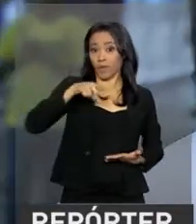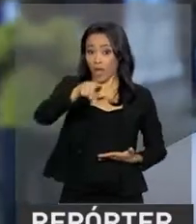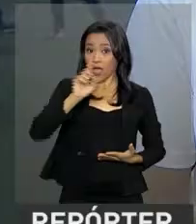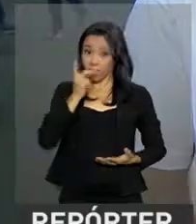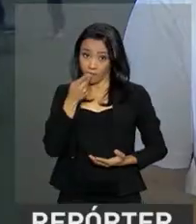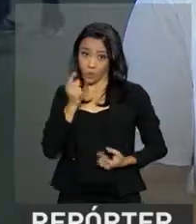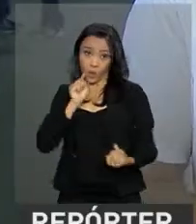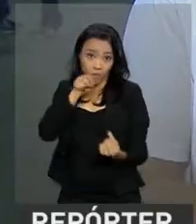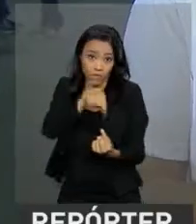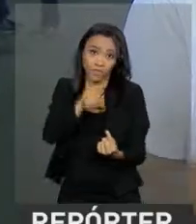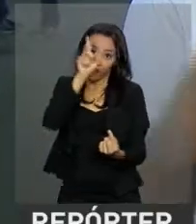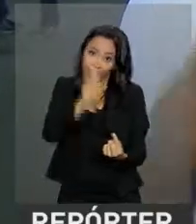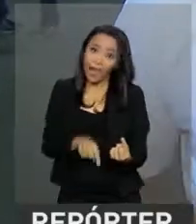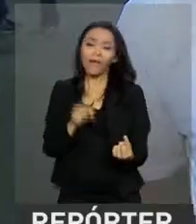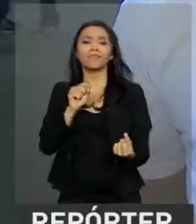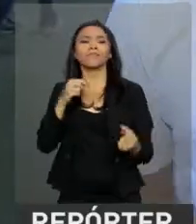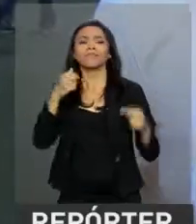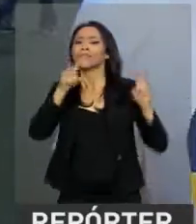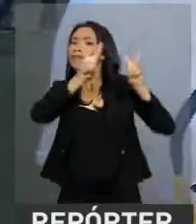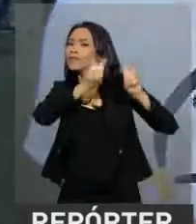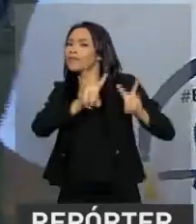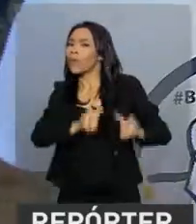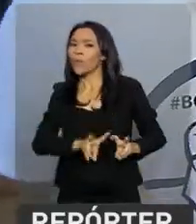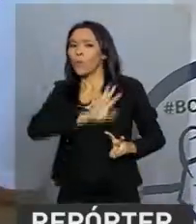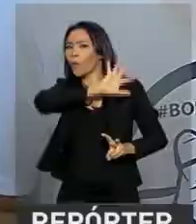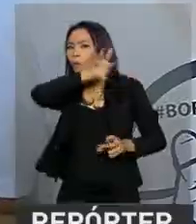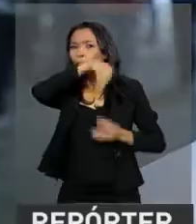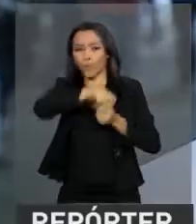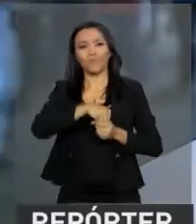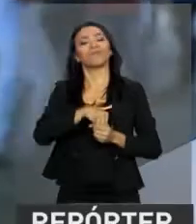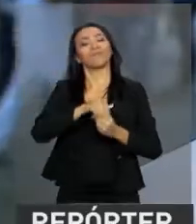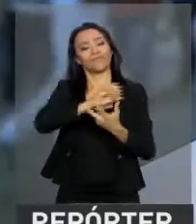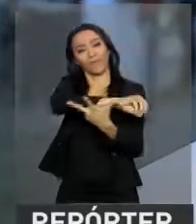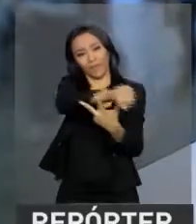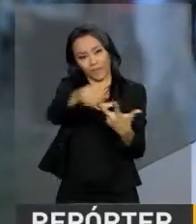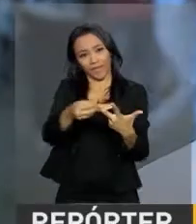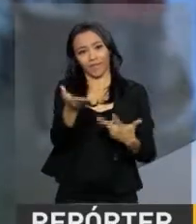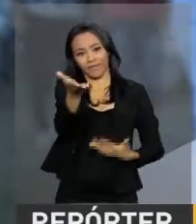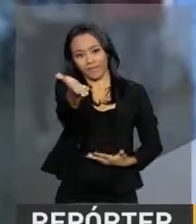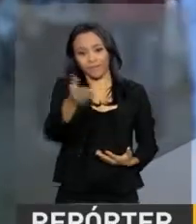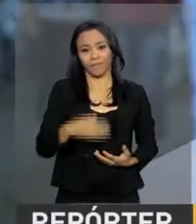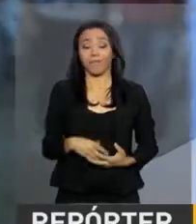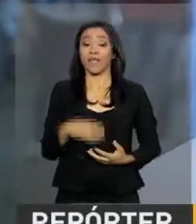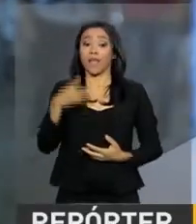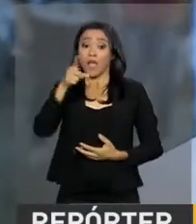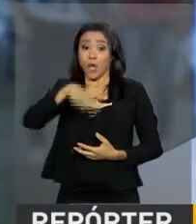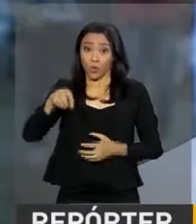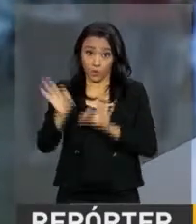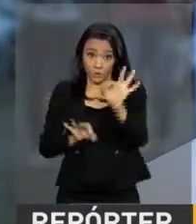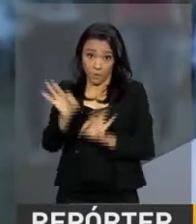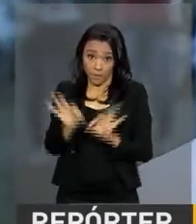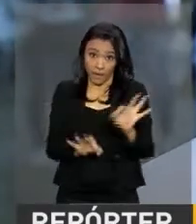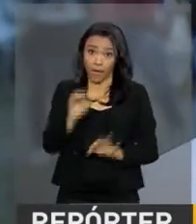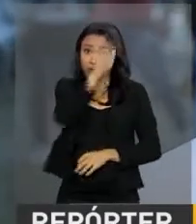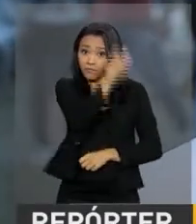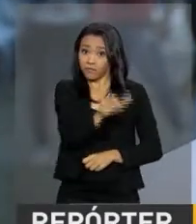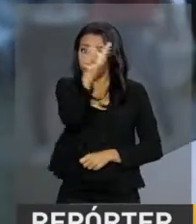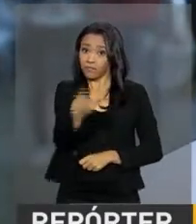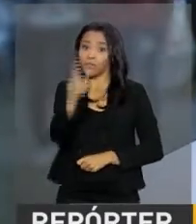dos encontros foi trabalhar com todos os conteúdos do Enem. Cada aulão, os professores prepararam